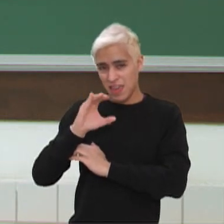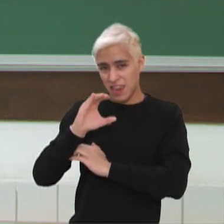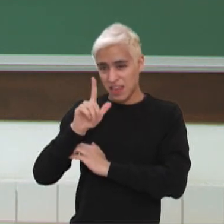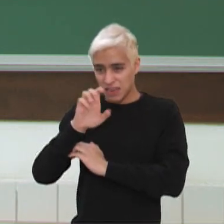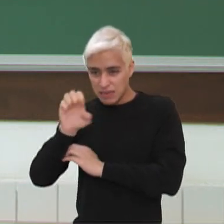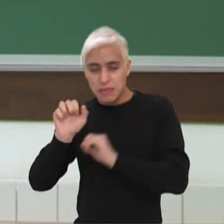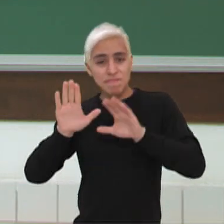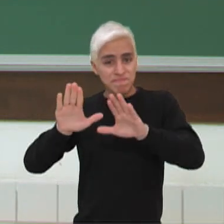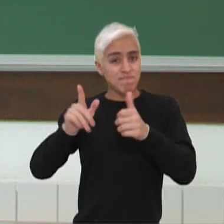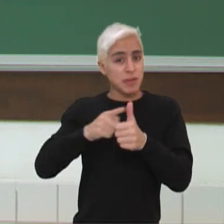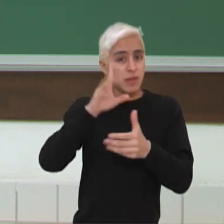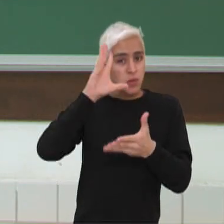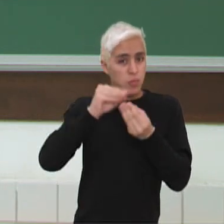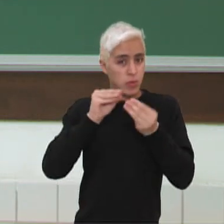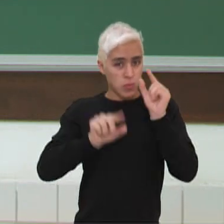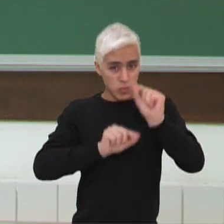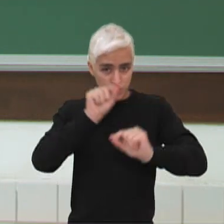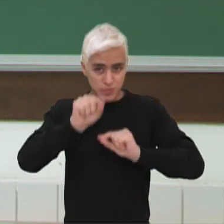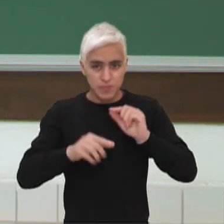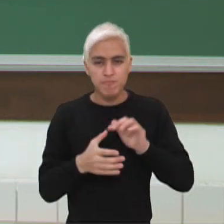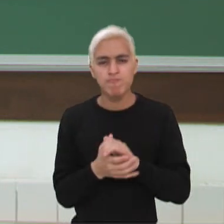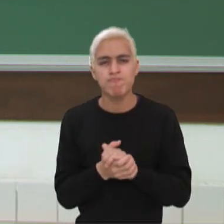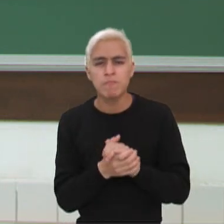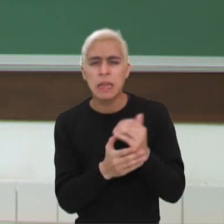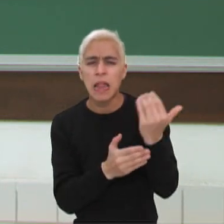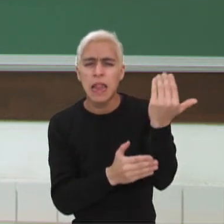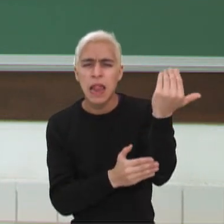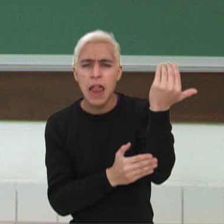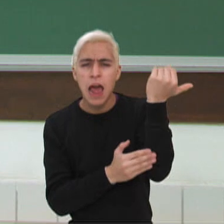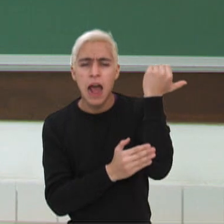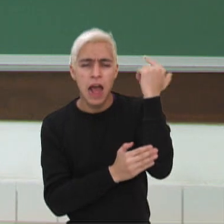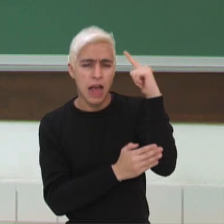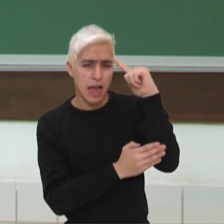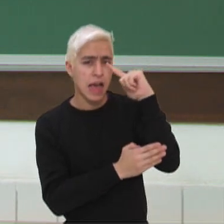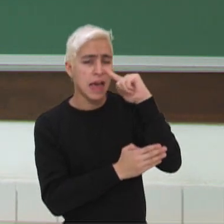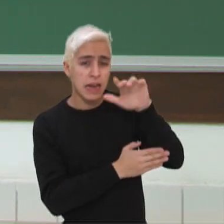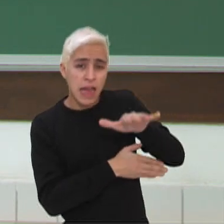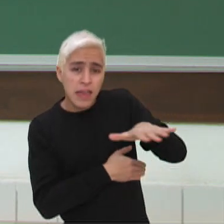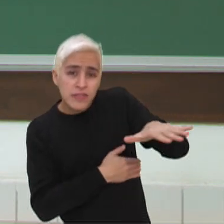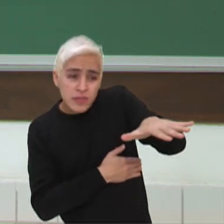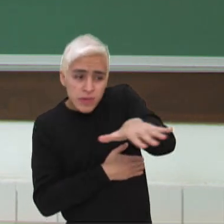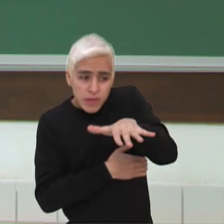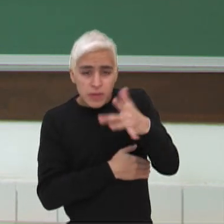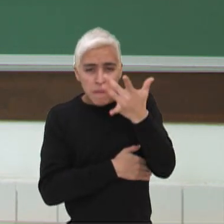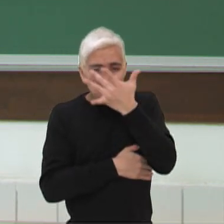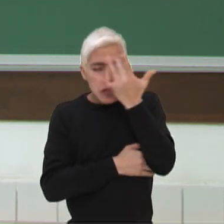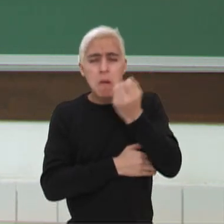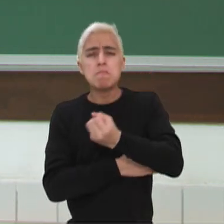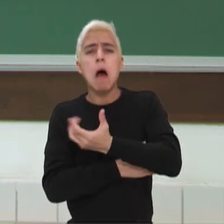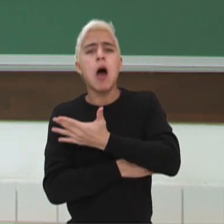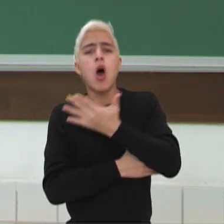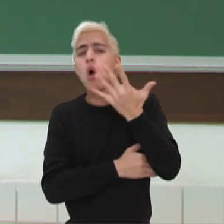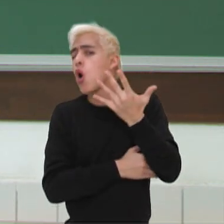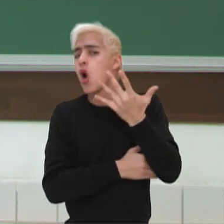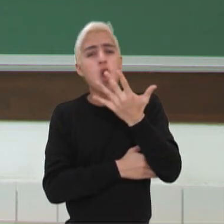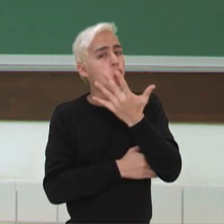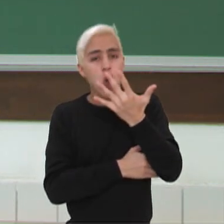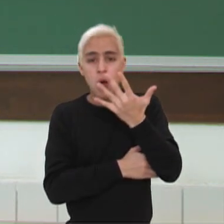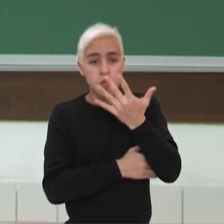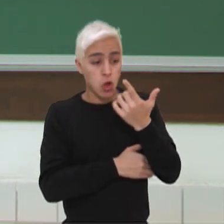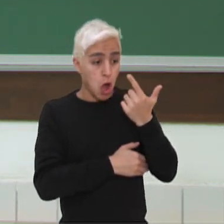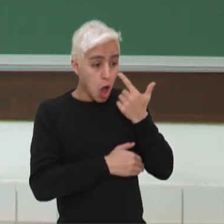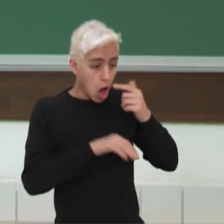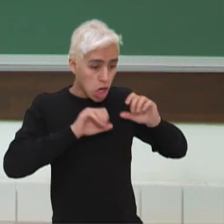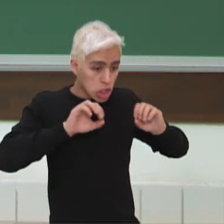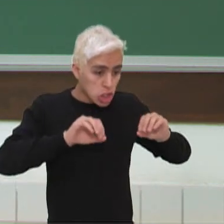o seguinte, na Grécia Antiga, muitas pessoas eram treinadas a saber falar